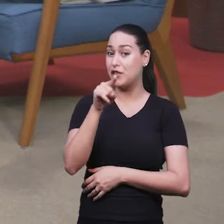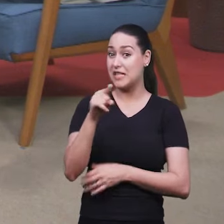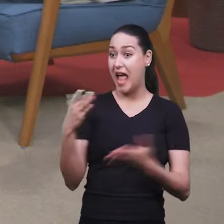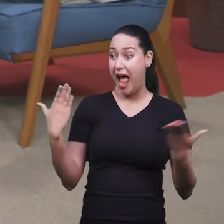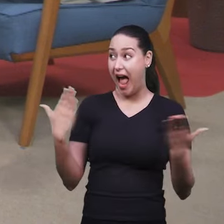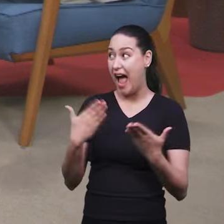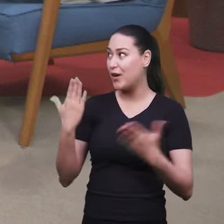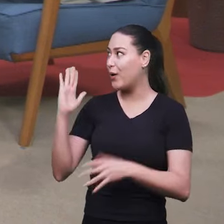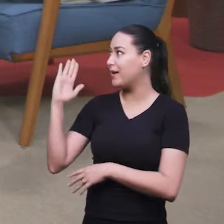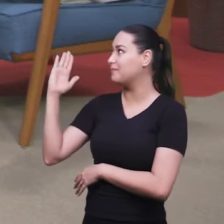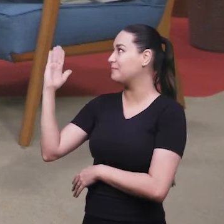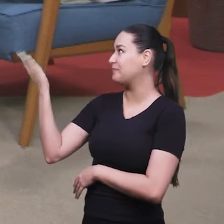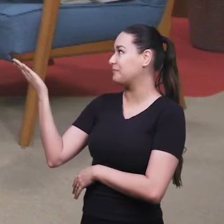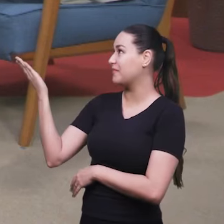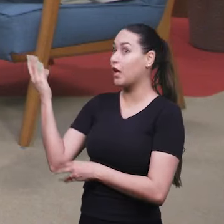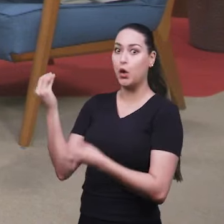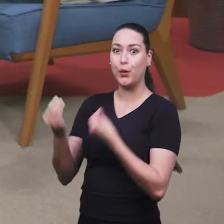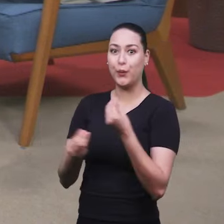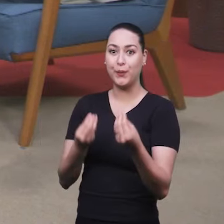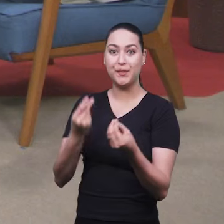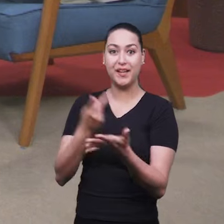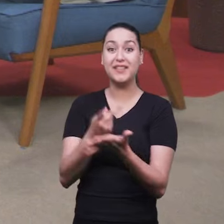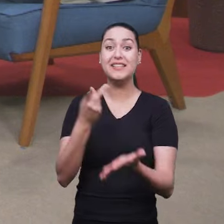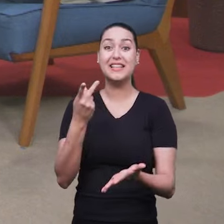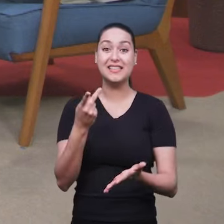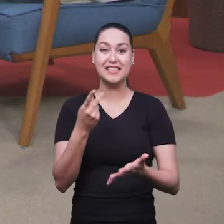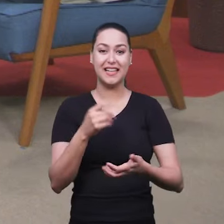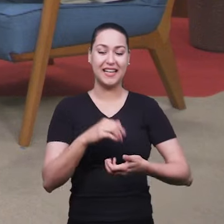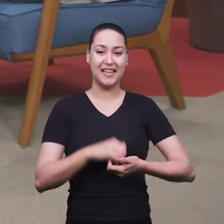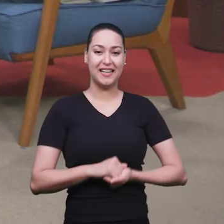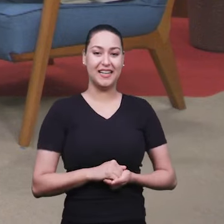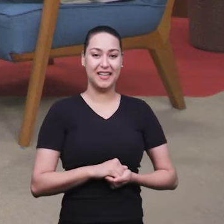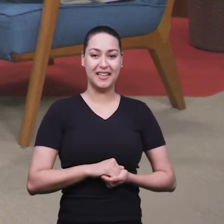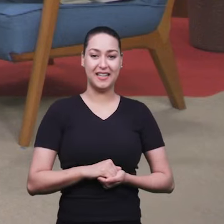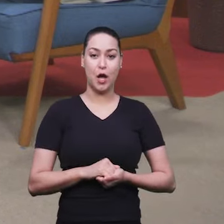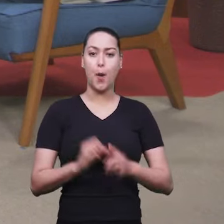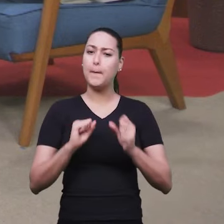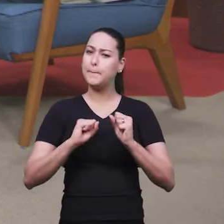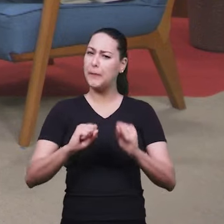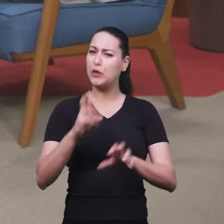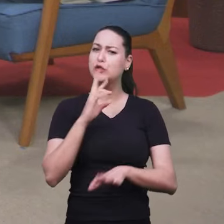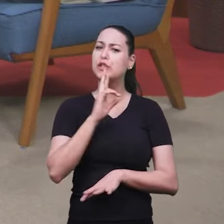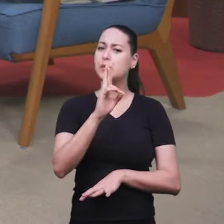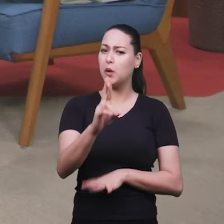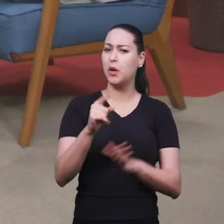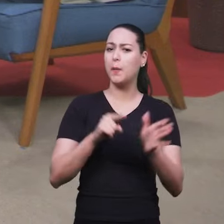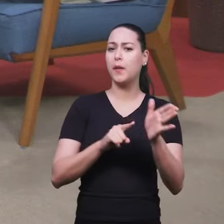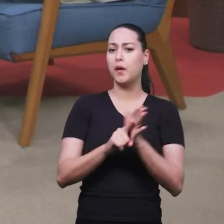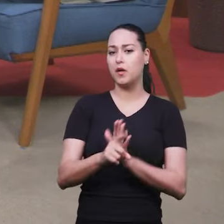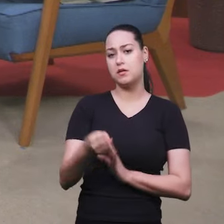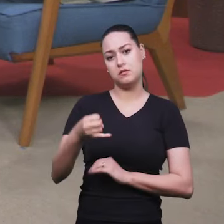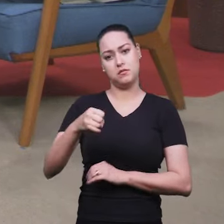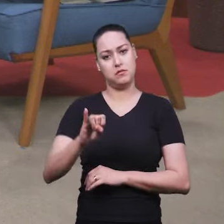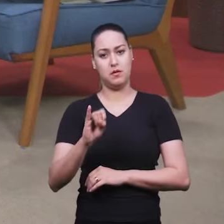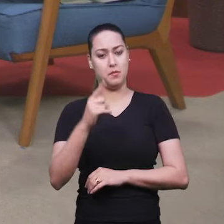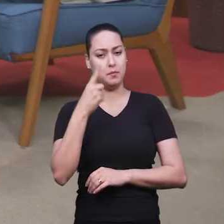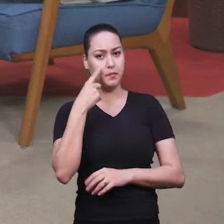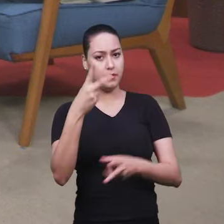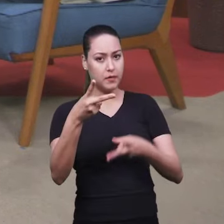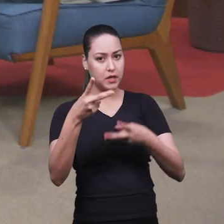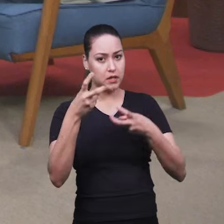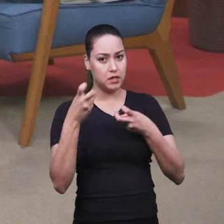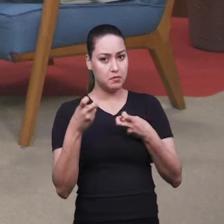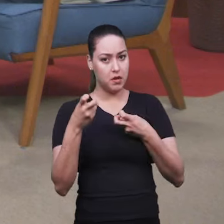Eu até sugiro para você fazer isso agora. Faça agora para você ver como é que funciona, você que nunca fez. Vai ter uma pergunta e você pode responder essa pergunta. Se